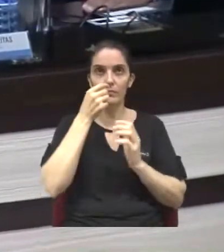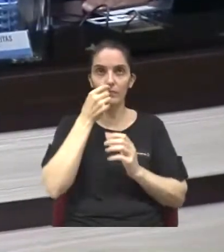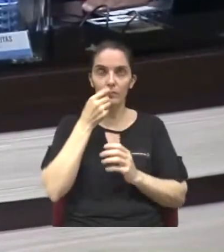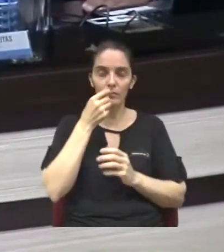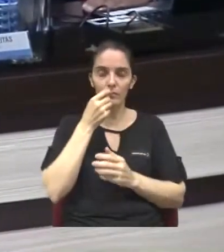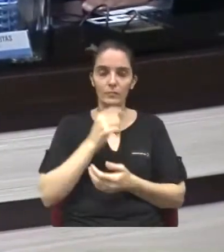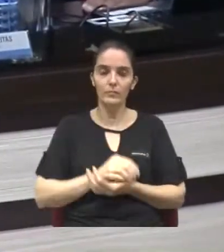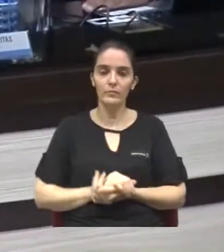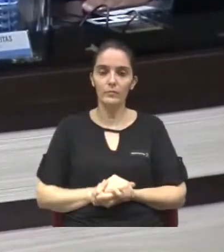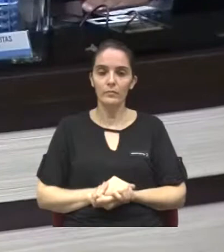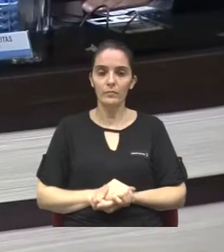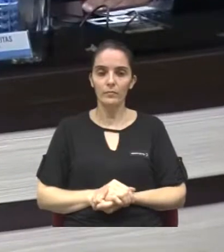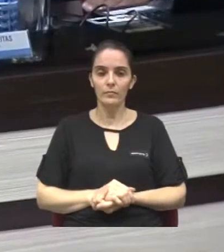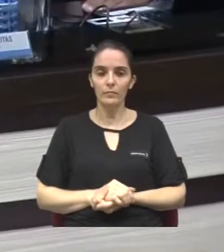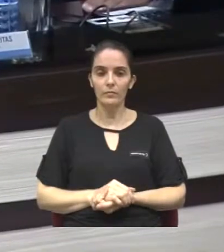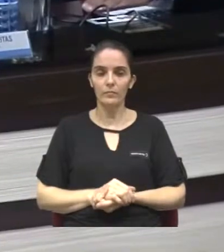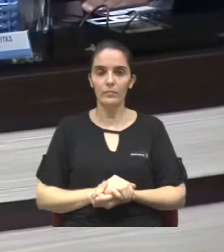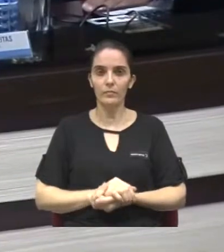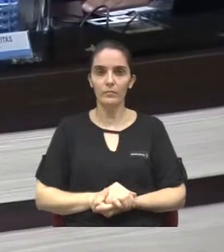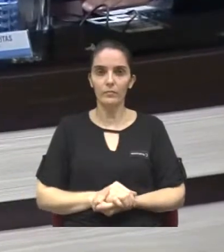Nogueira.